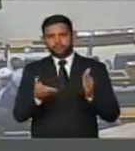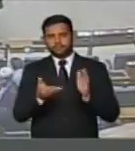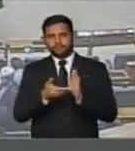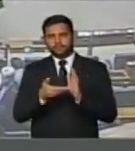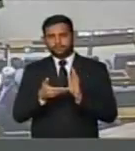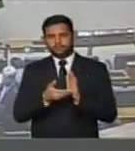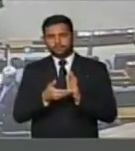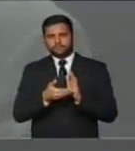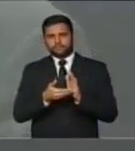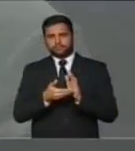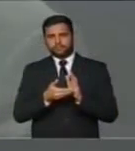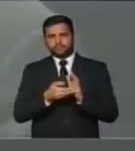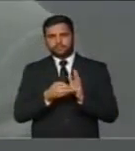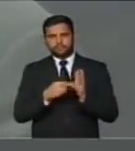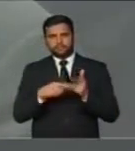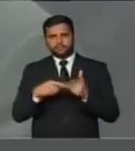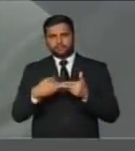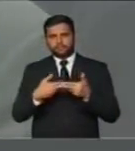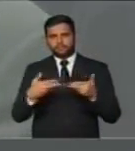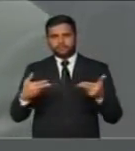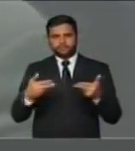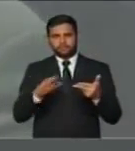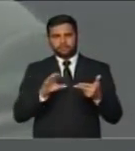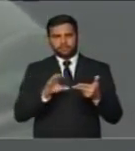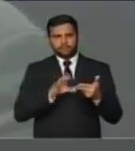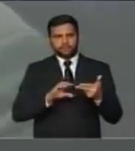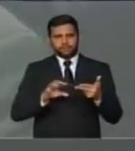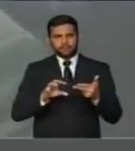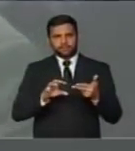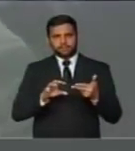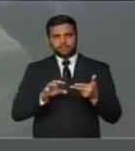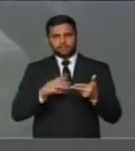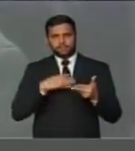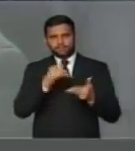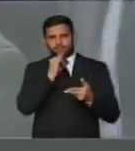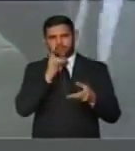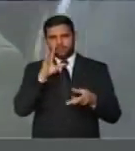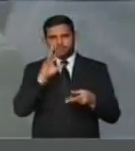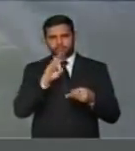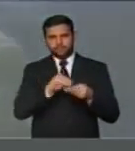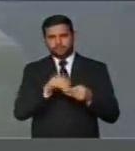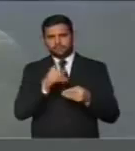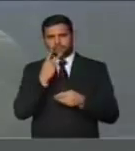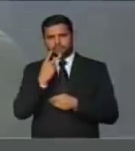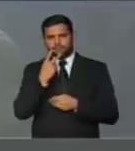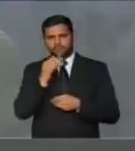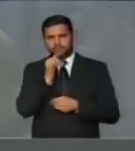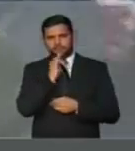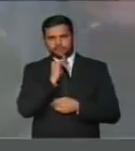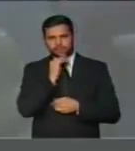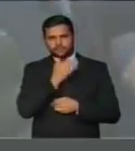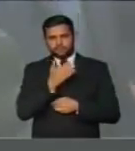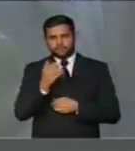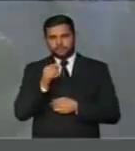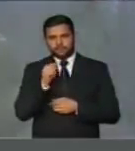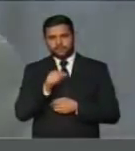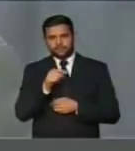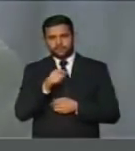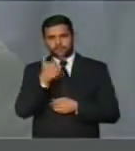Câmara em vários aspectos. E exemplifico. Por exemplo,